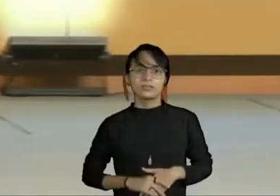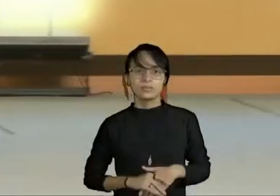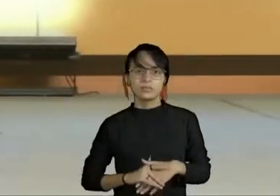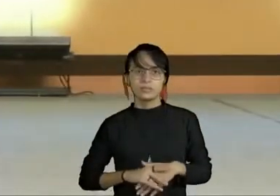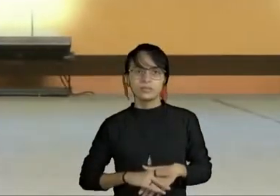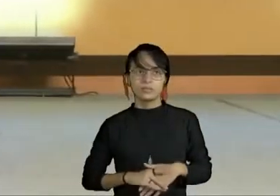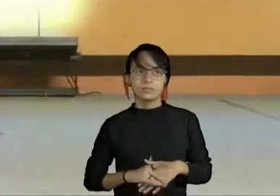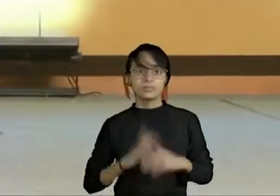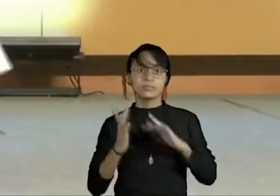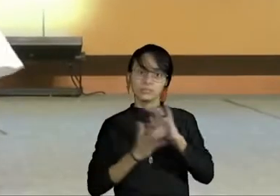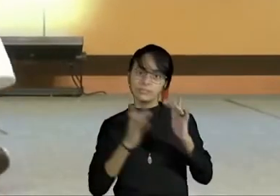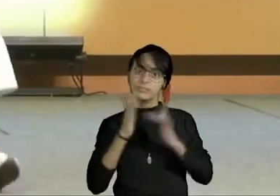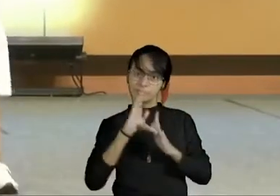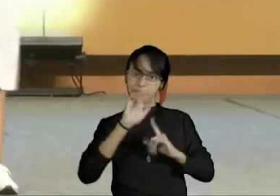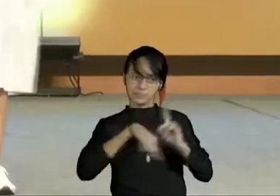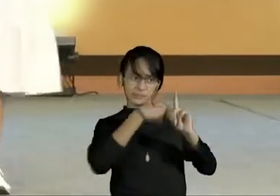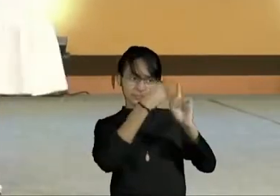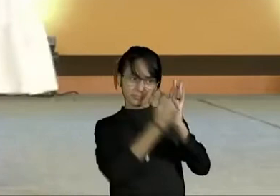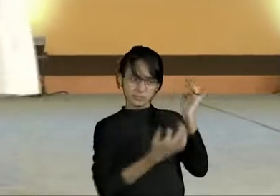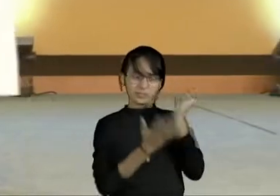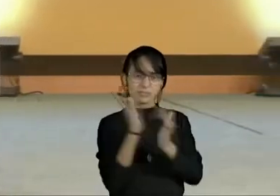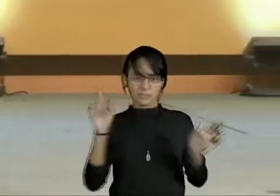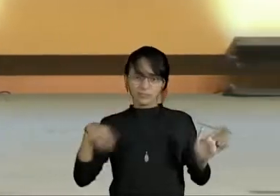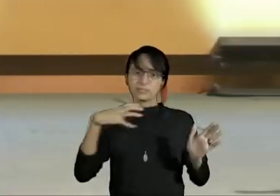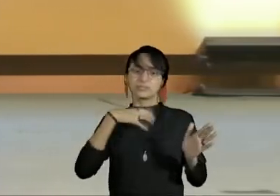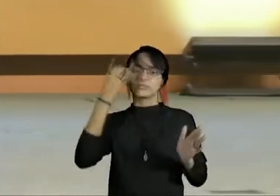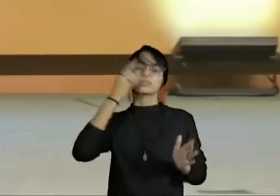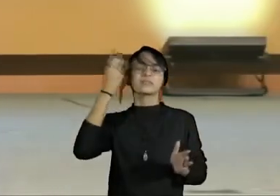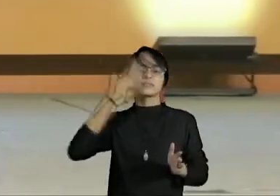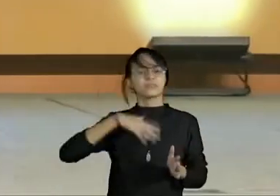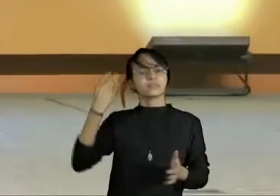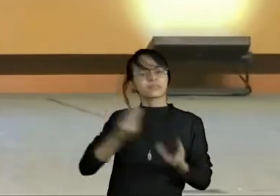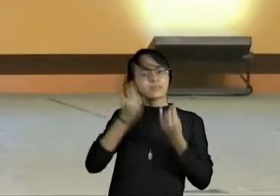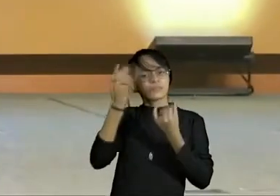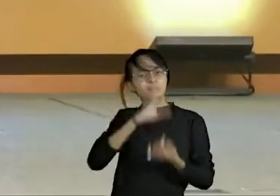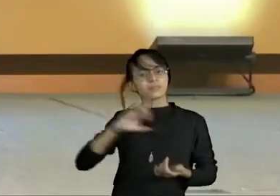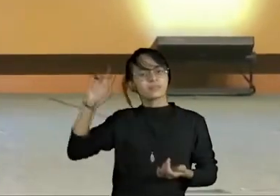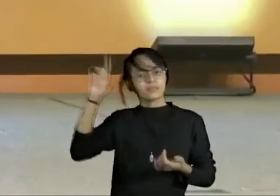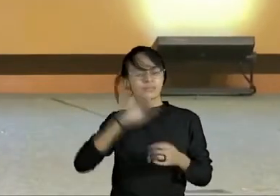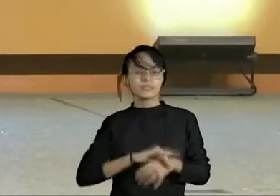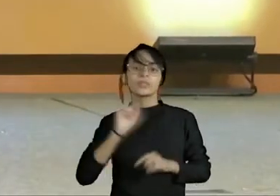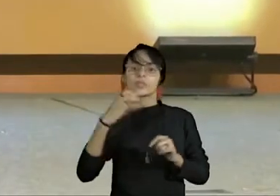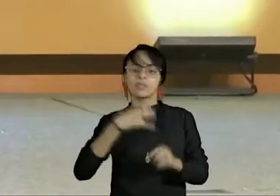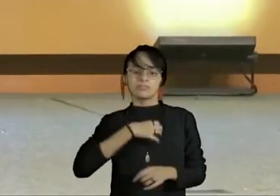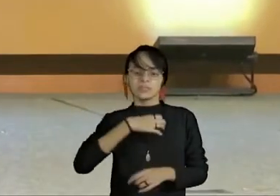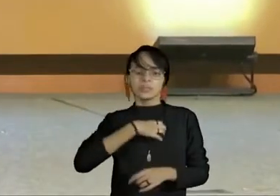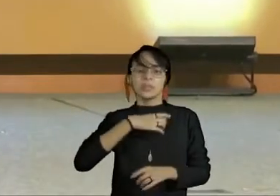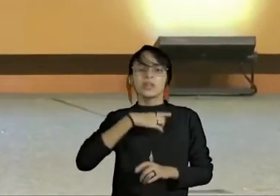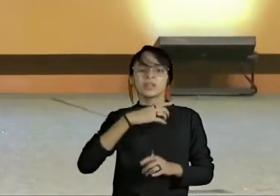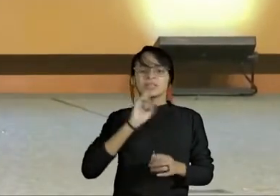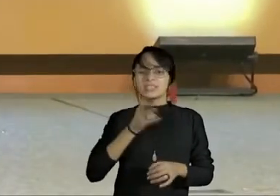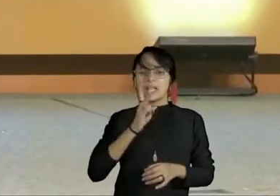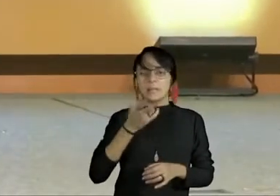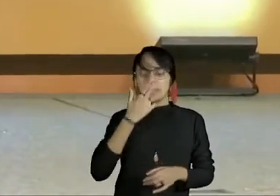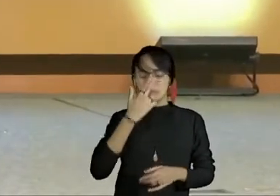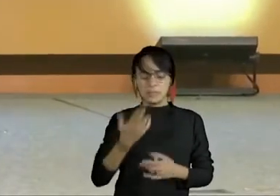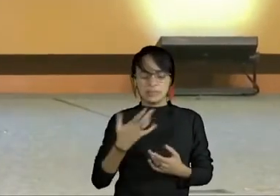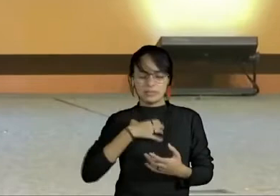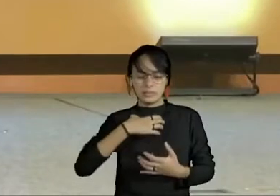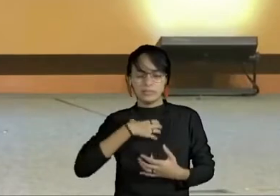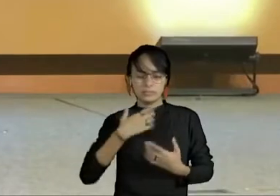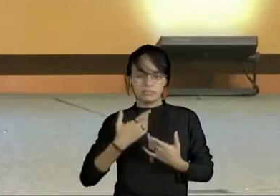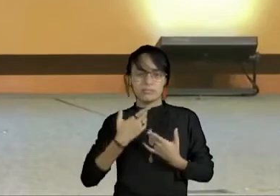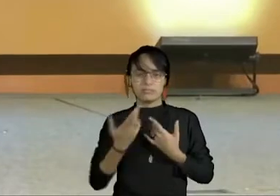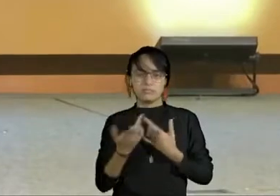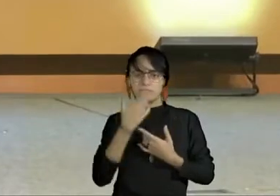Cristo na Terra é a maior prova da sensibilidade de Deus para com a humanidade. Agora, o que é ser sentimentalista? É se tornar refém de um sentimento